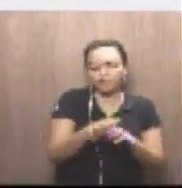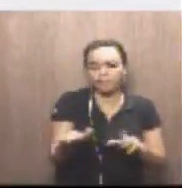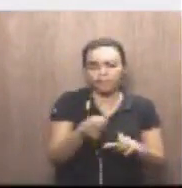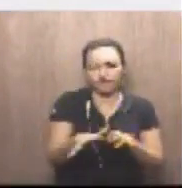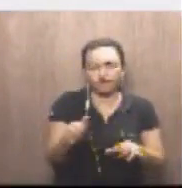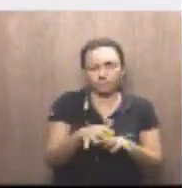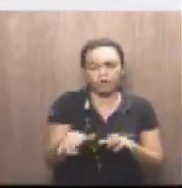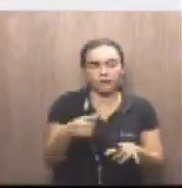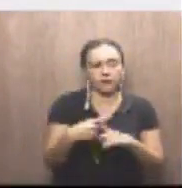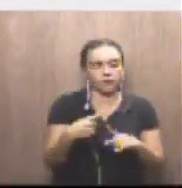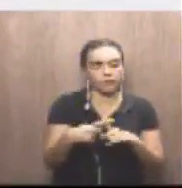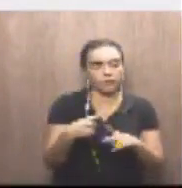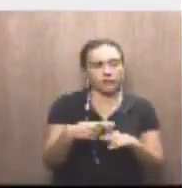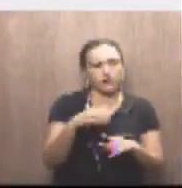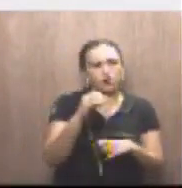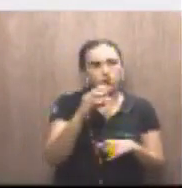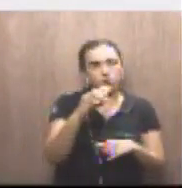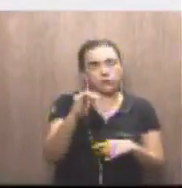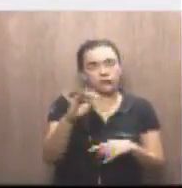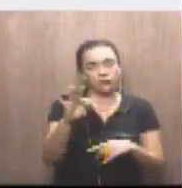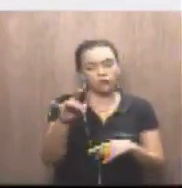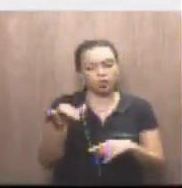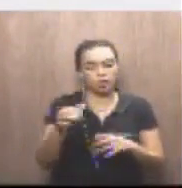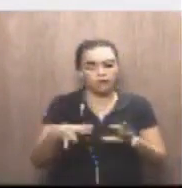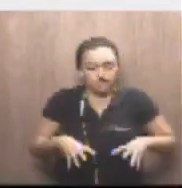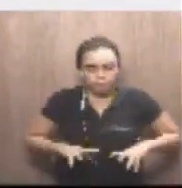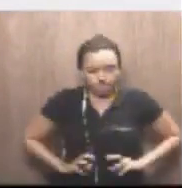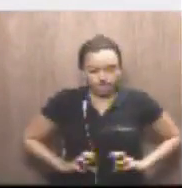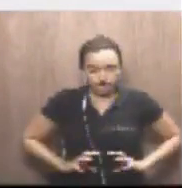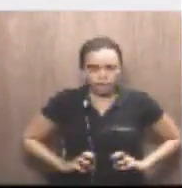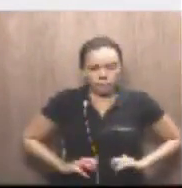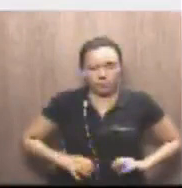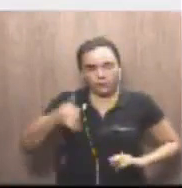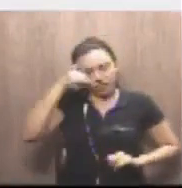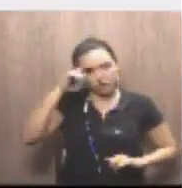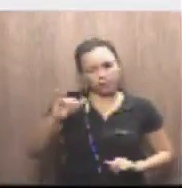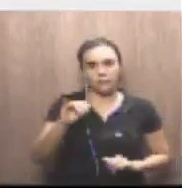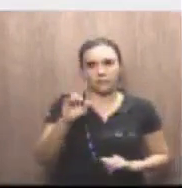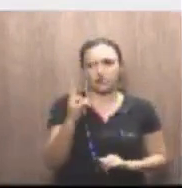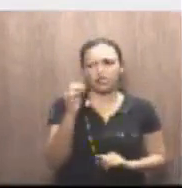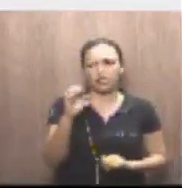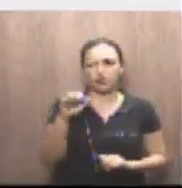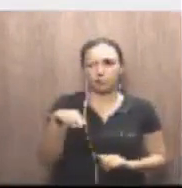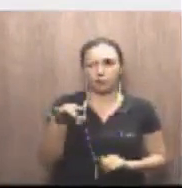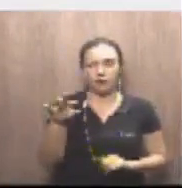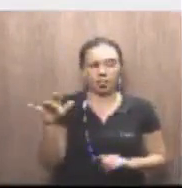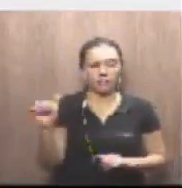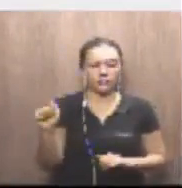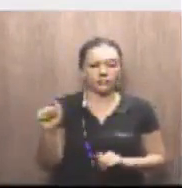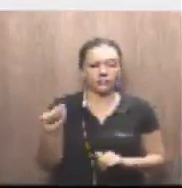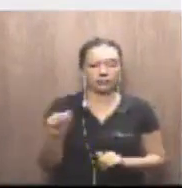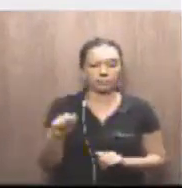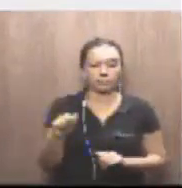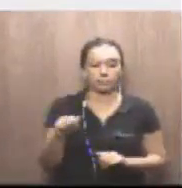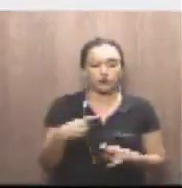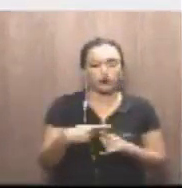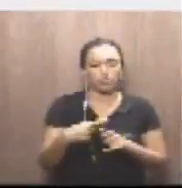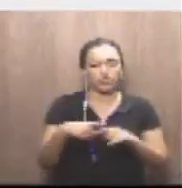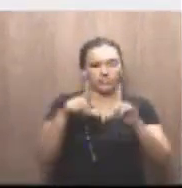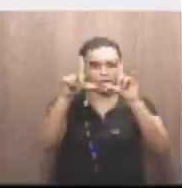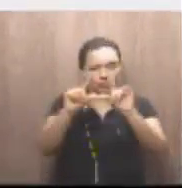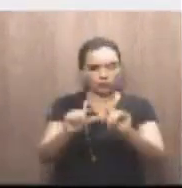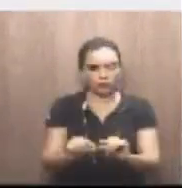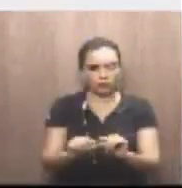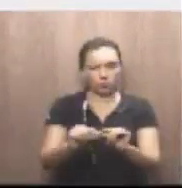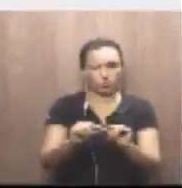ocitocina crítica nesse momento para contrair o útero e prevenir hemorragia será inútil devido ao baixo número